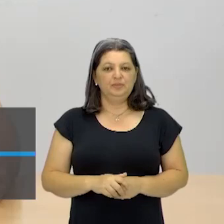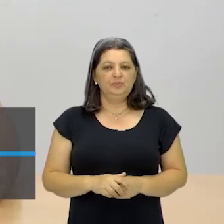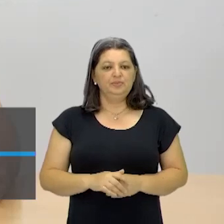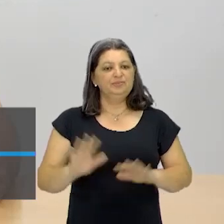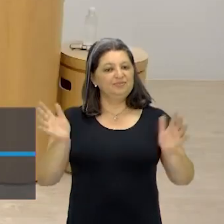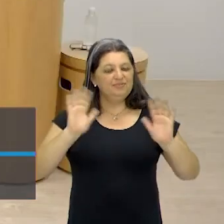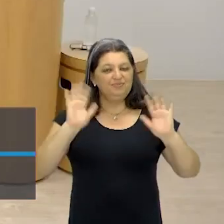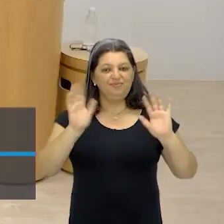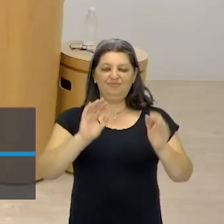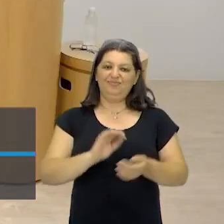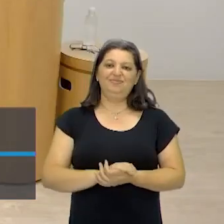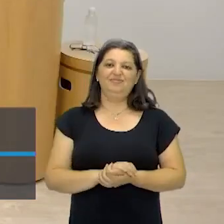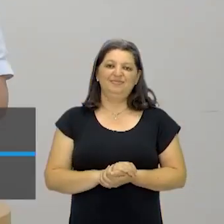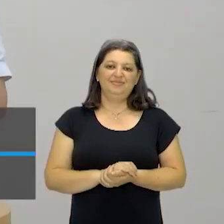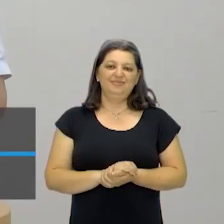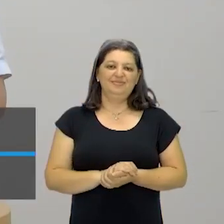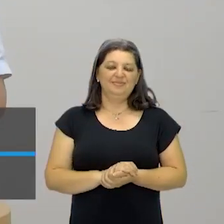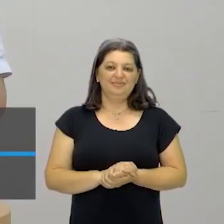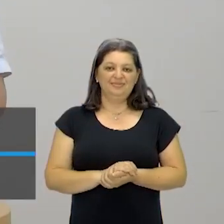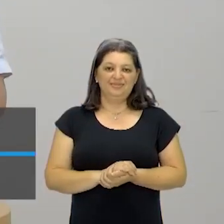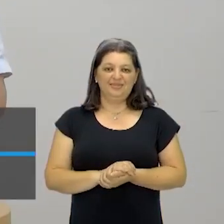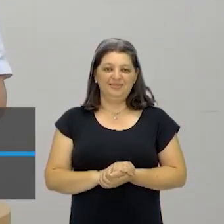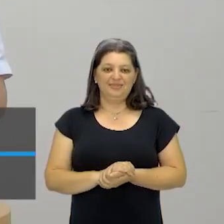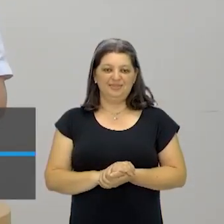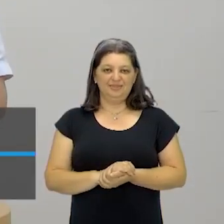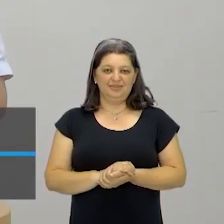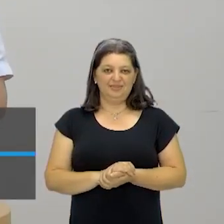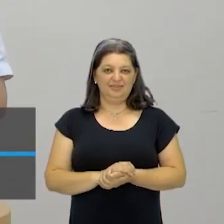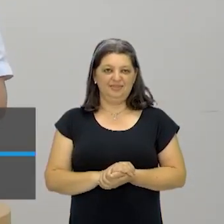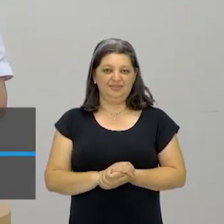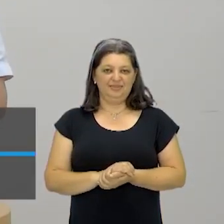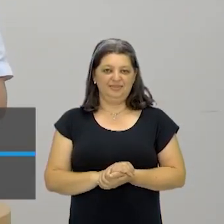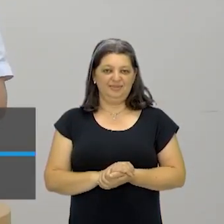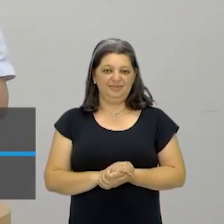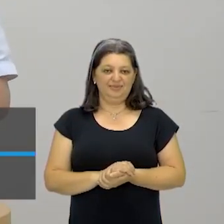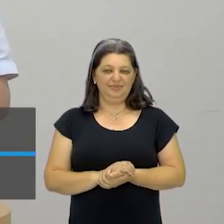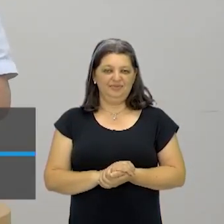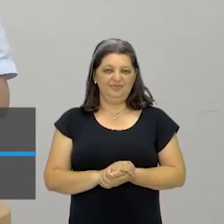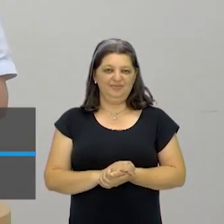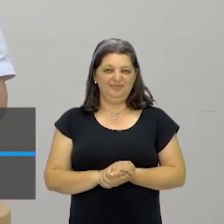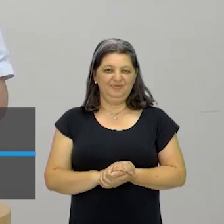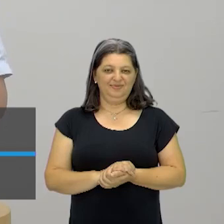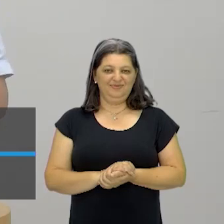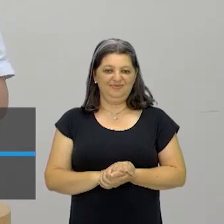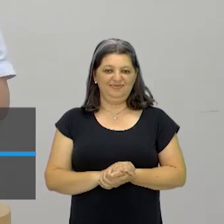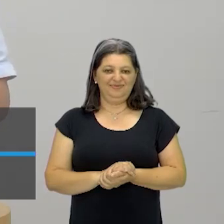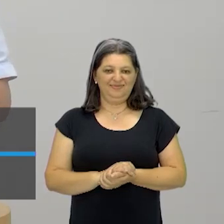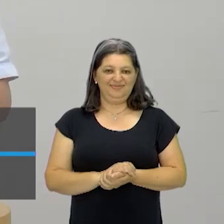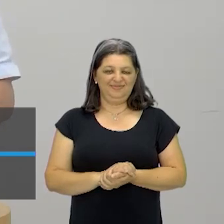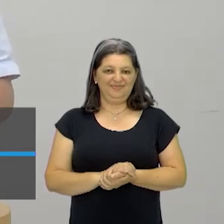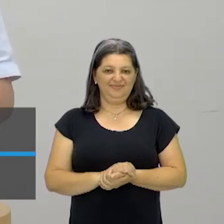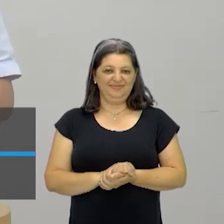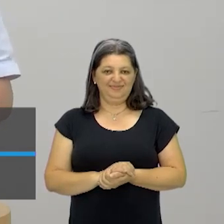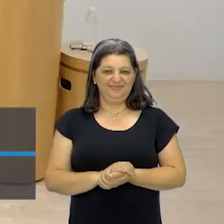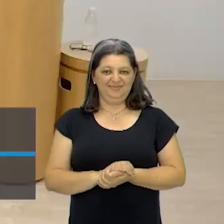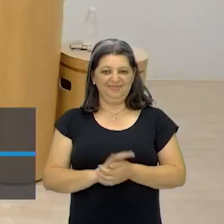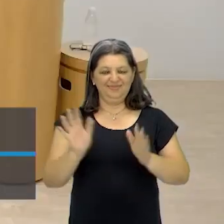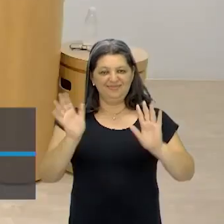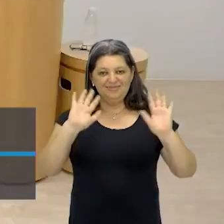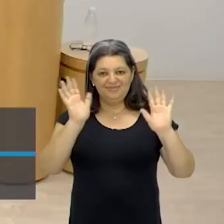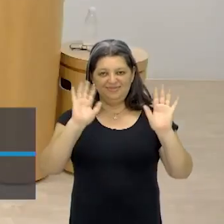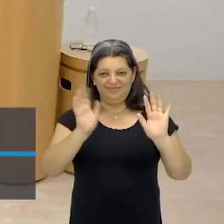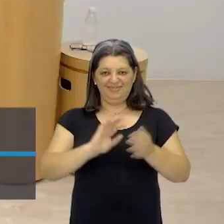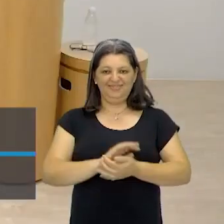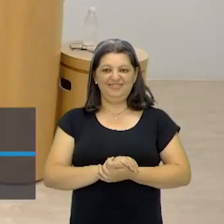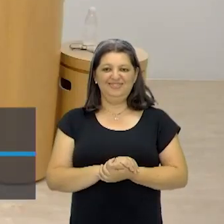Goodbye. Bye, everyone. Now, you have PE, Physical Education, ok? So, go there and have fun. Bye-bye.